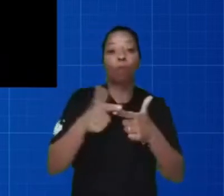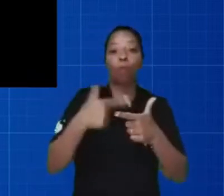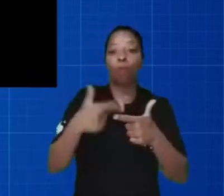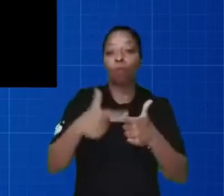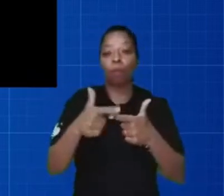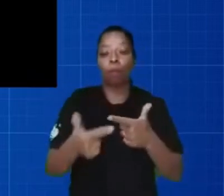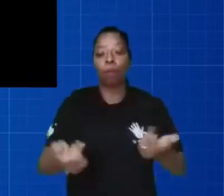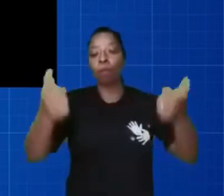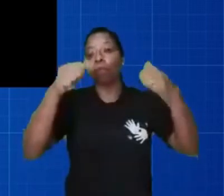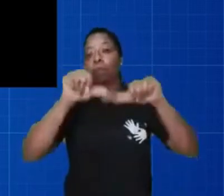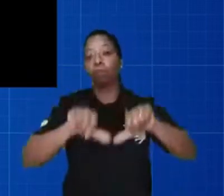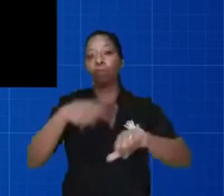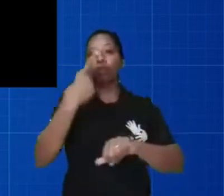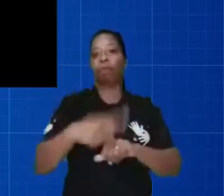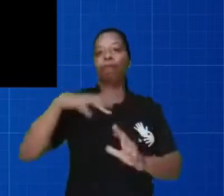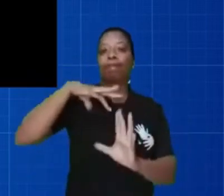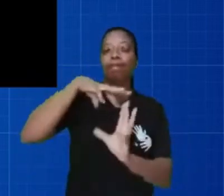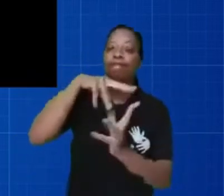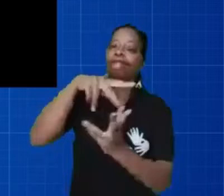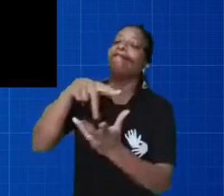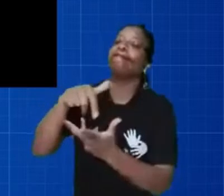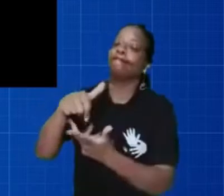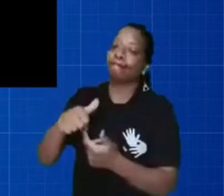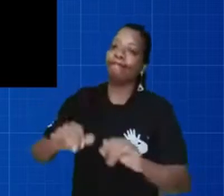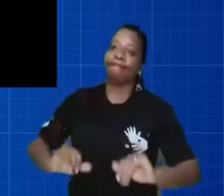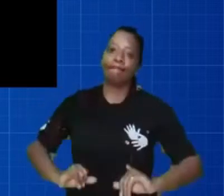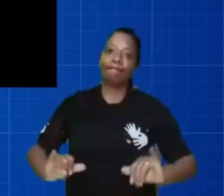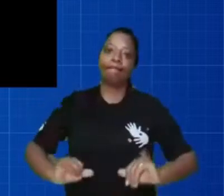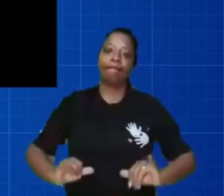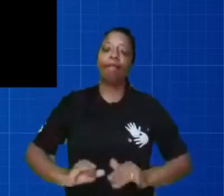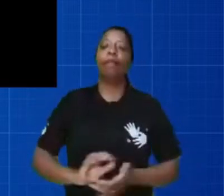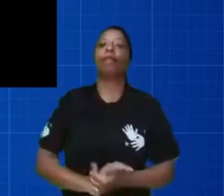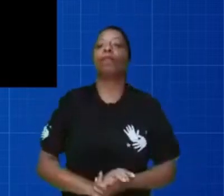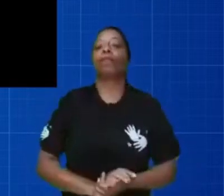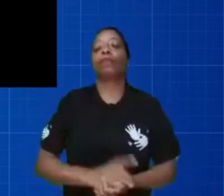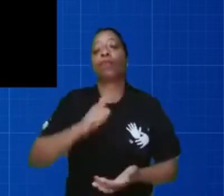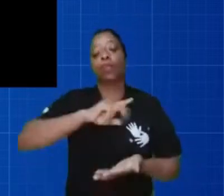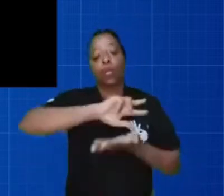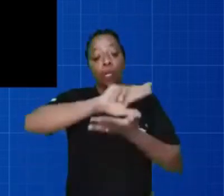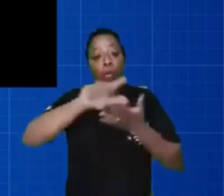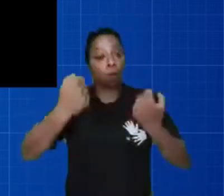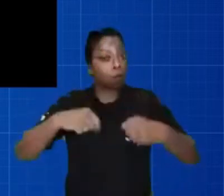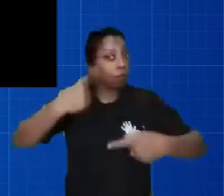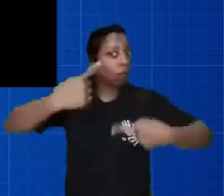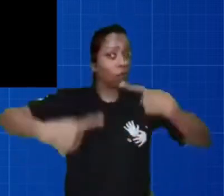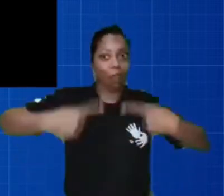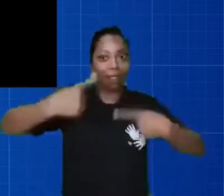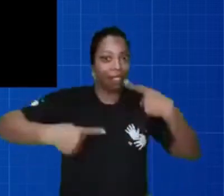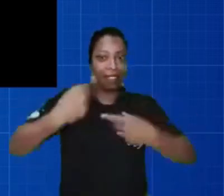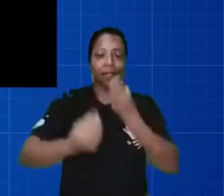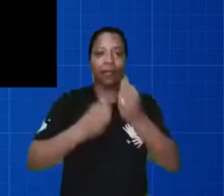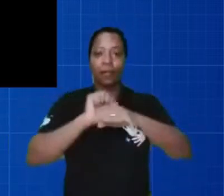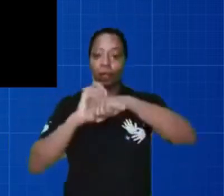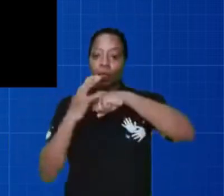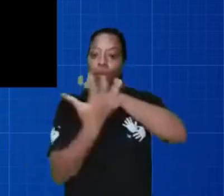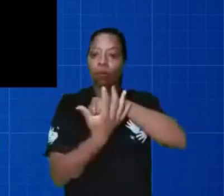importante e negativo, né, para o nosso mundo, né. Então é por essa e outras razões que a gente continua discutindo sobre